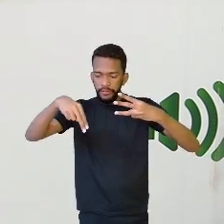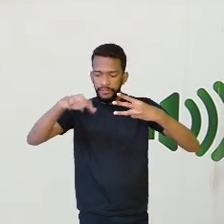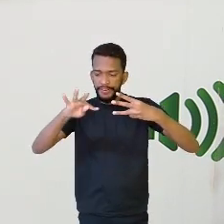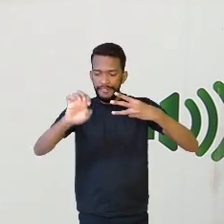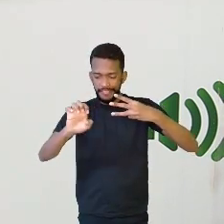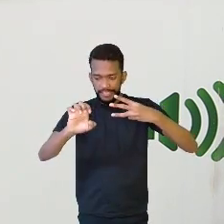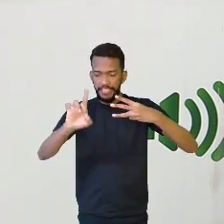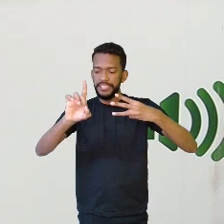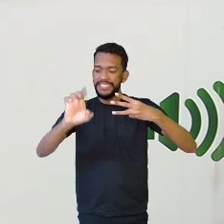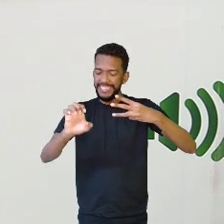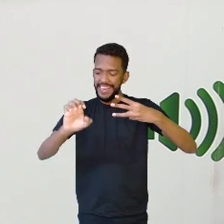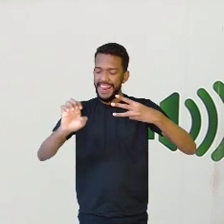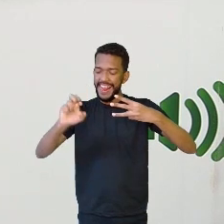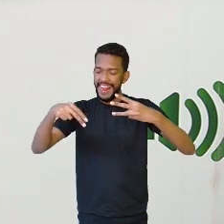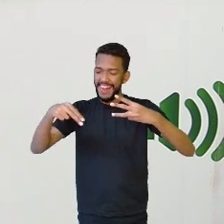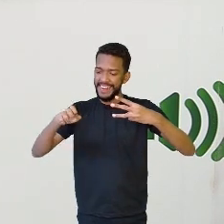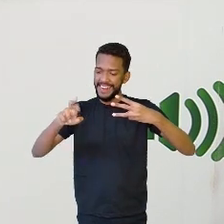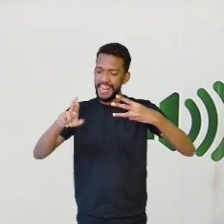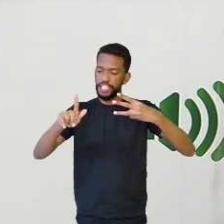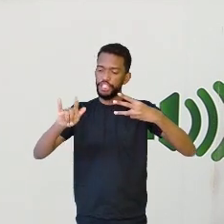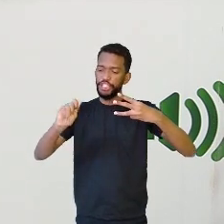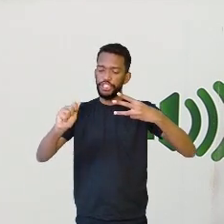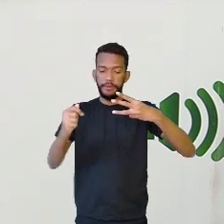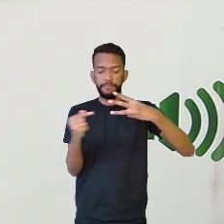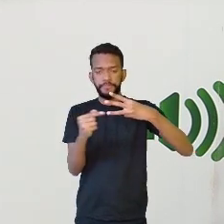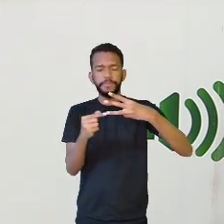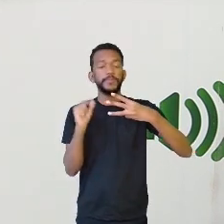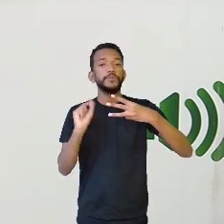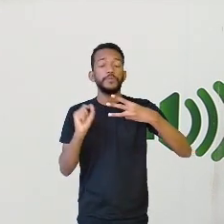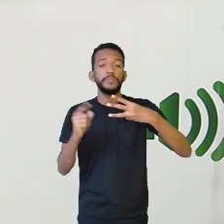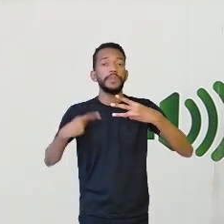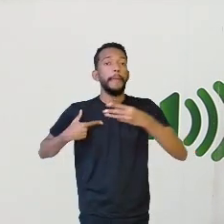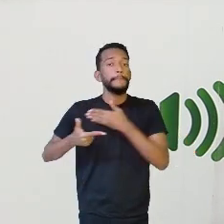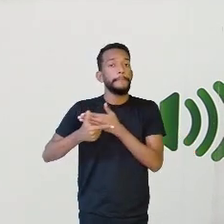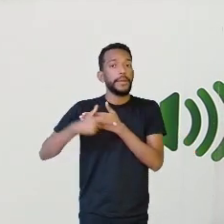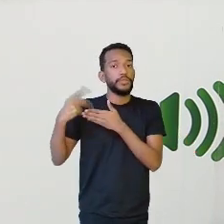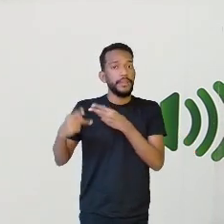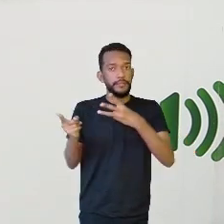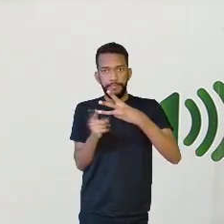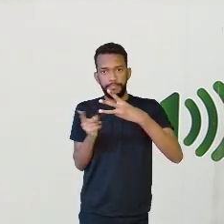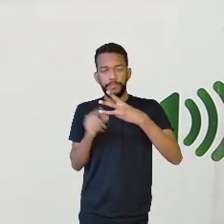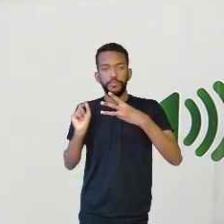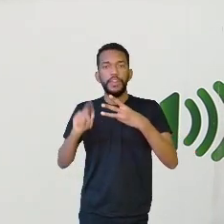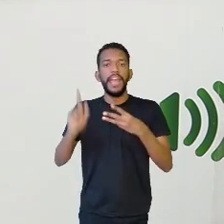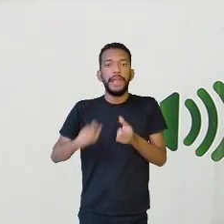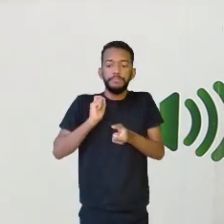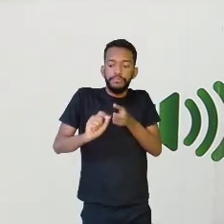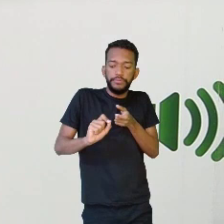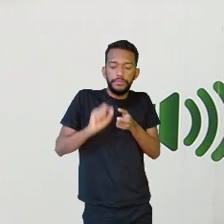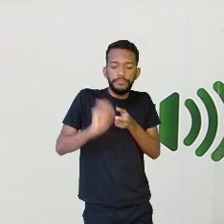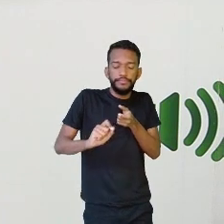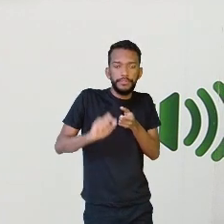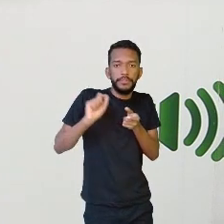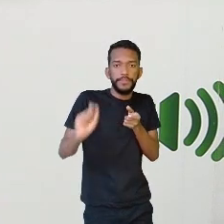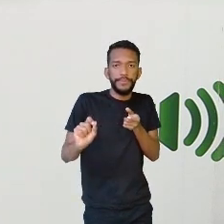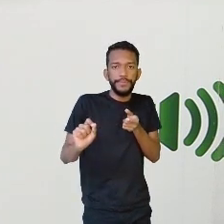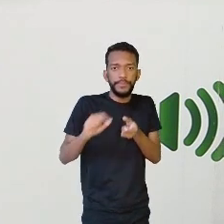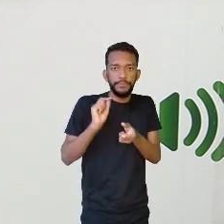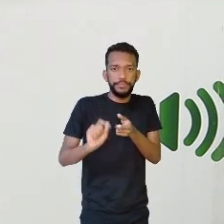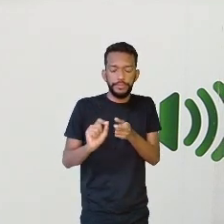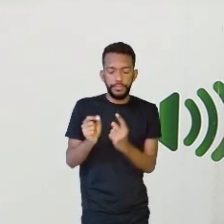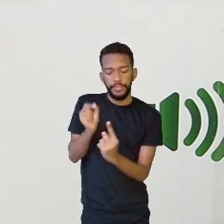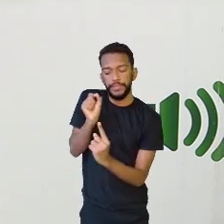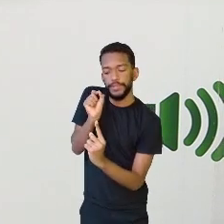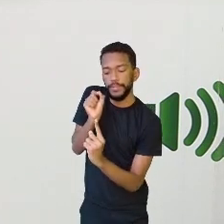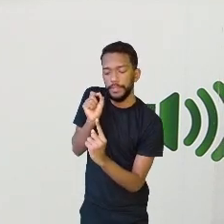fonte de energia. Essa fonte de energia, quem fez o papel da fonte de energia ali foi o fósforo. Então vejam, são 3 elementos.